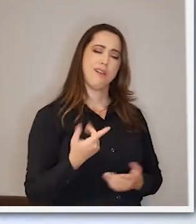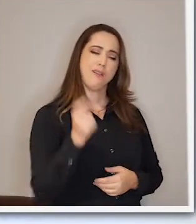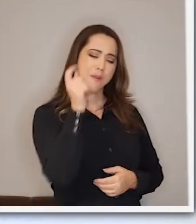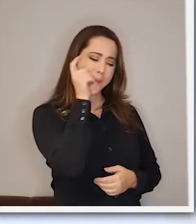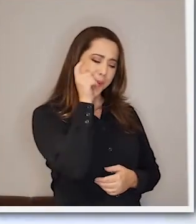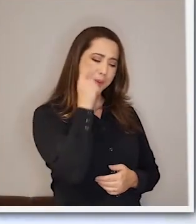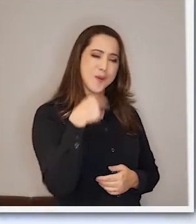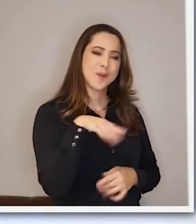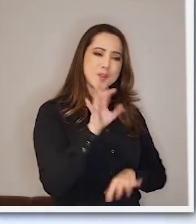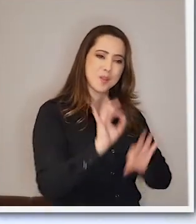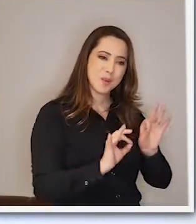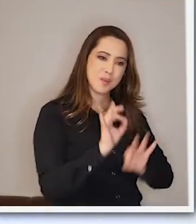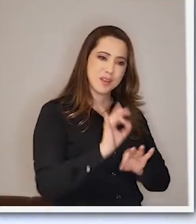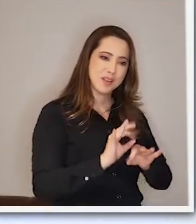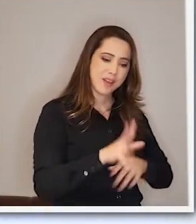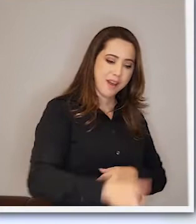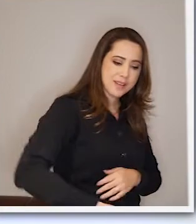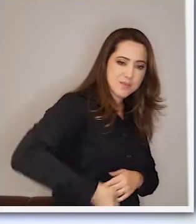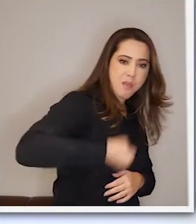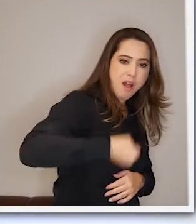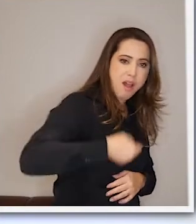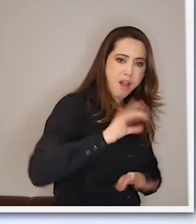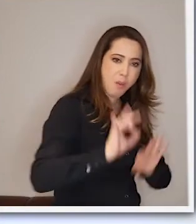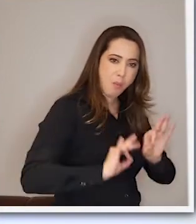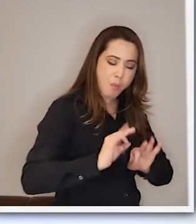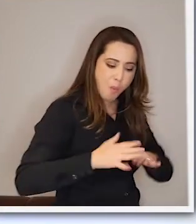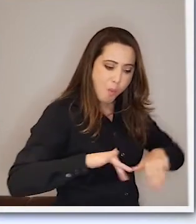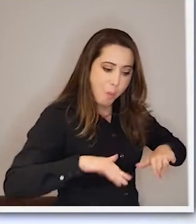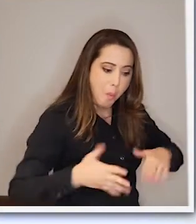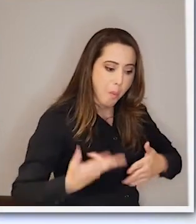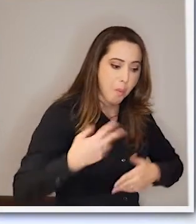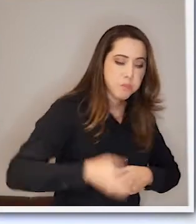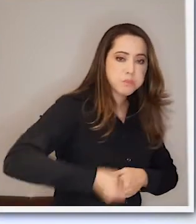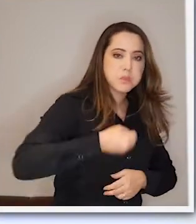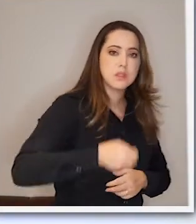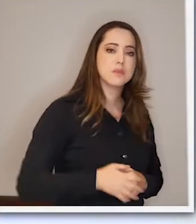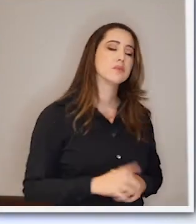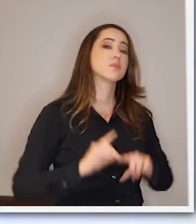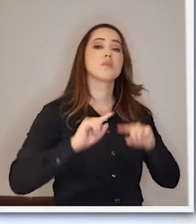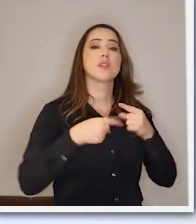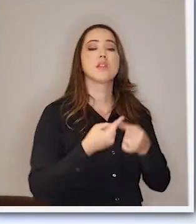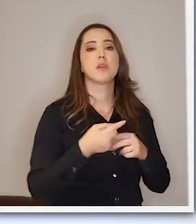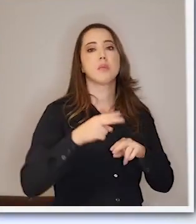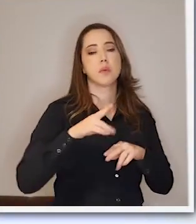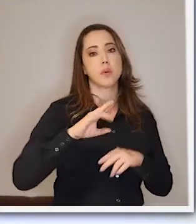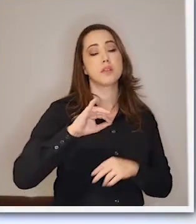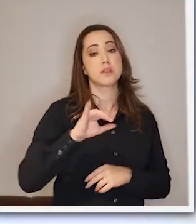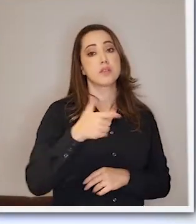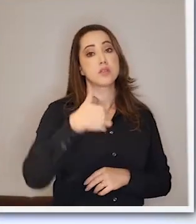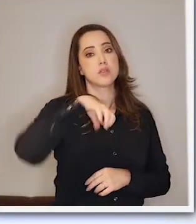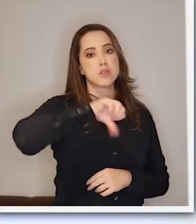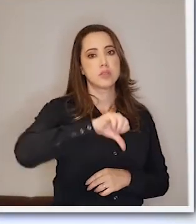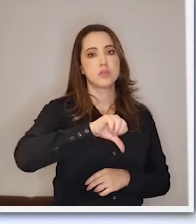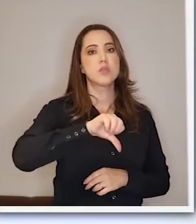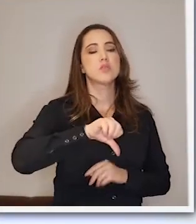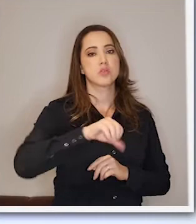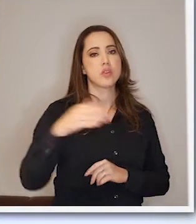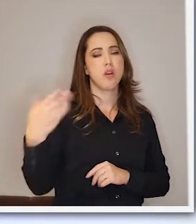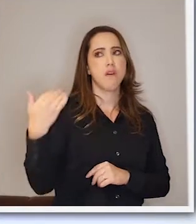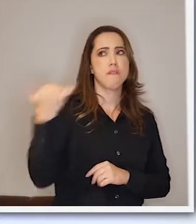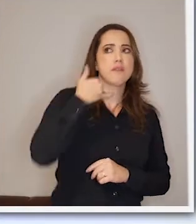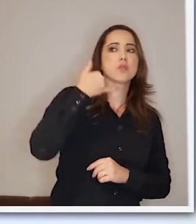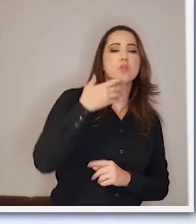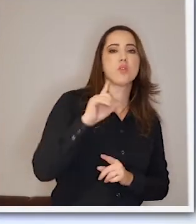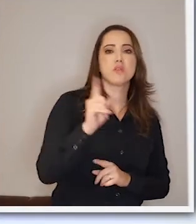currículo foi avaliado, foi aprovado para vir trabalhar no Ministério da Educação. Quando foi em julho do ano de 2019, eu